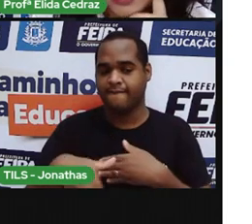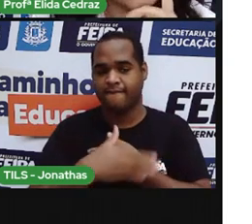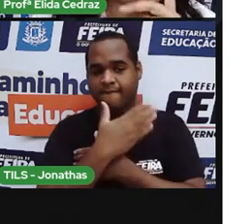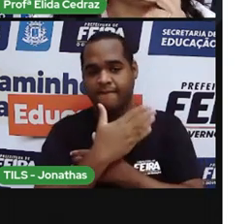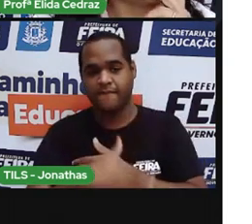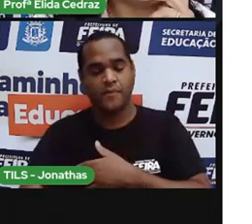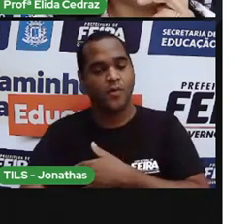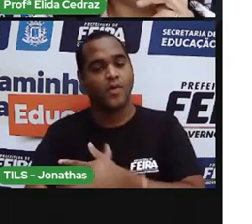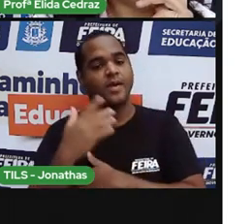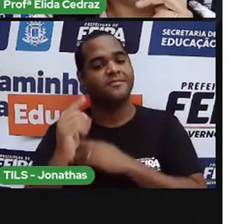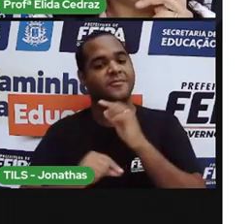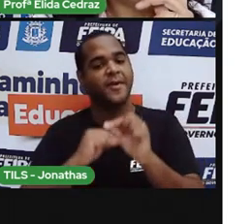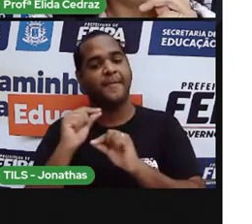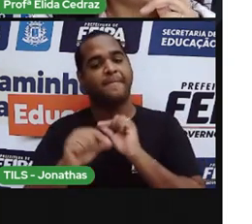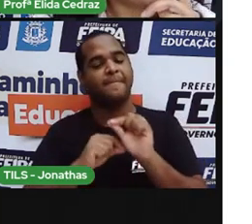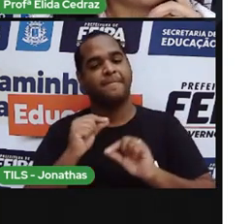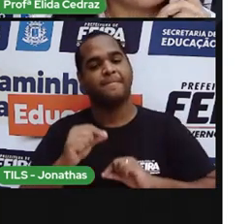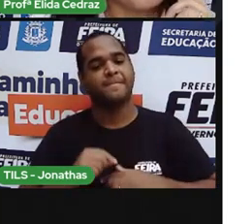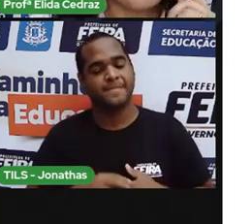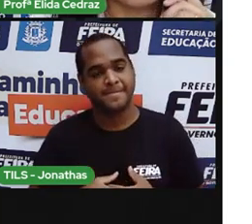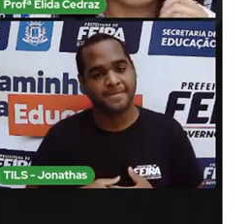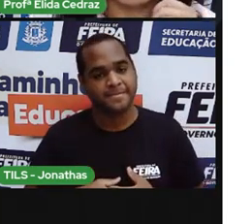Se essa rua fosse